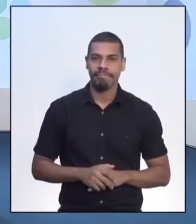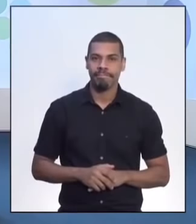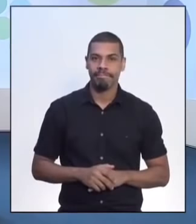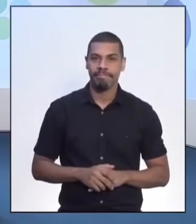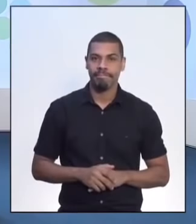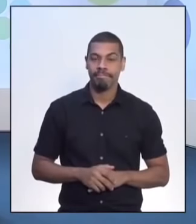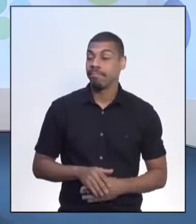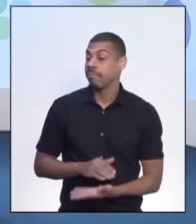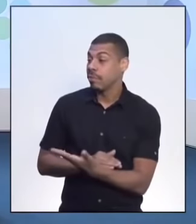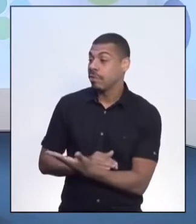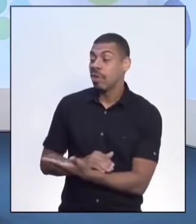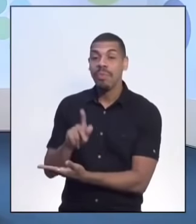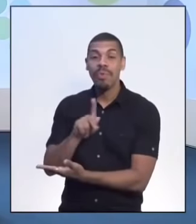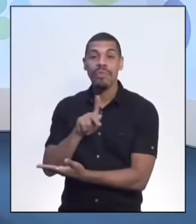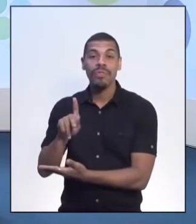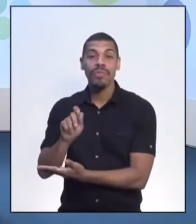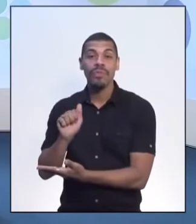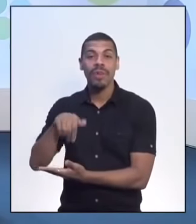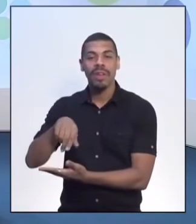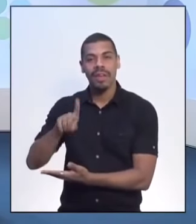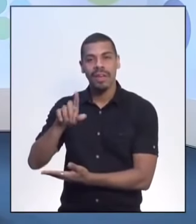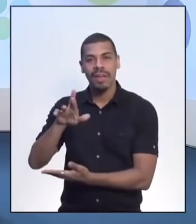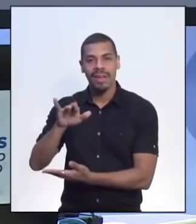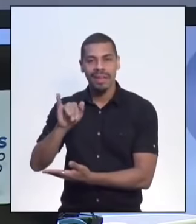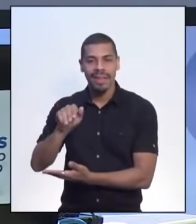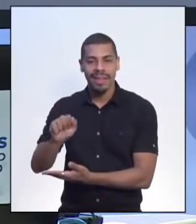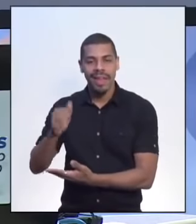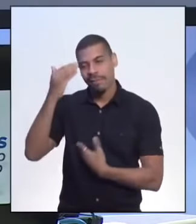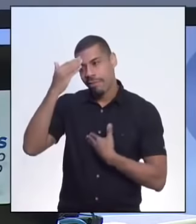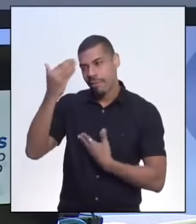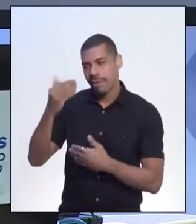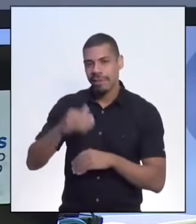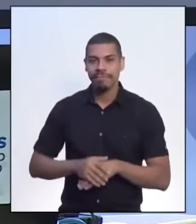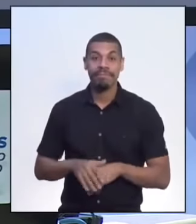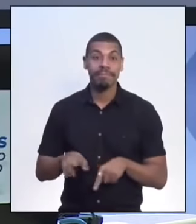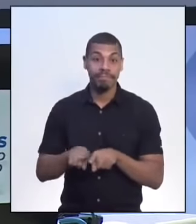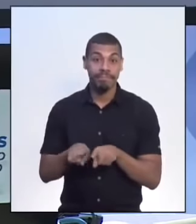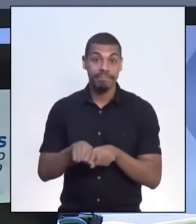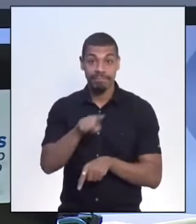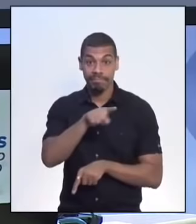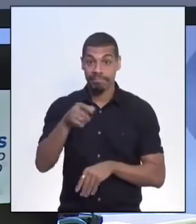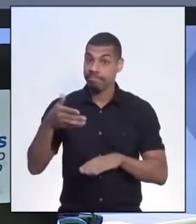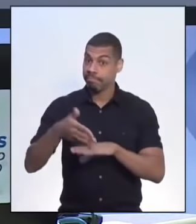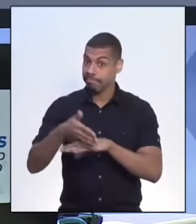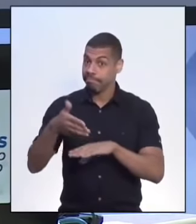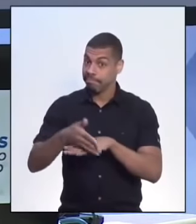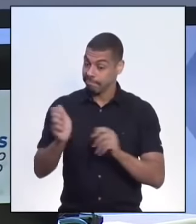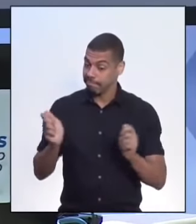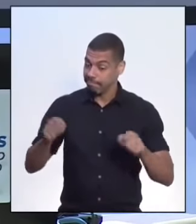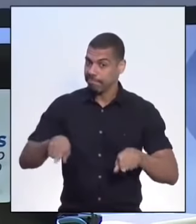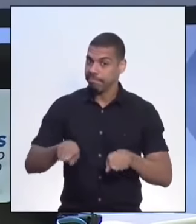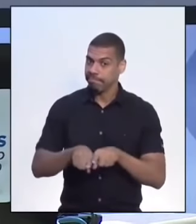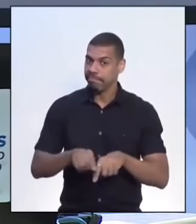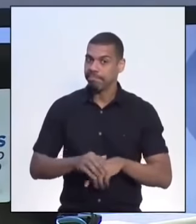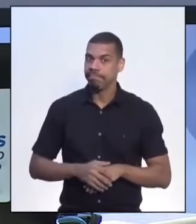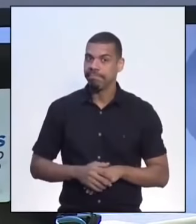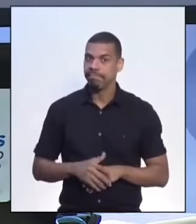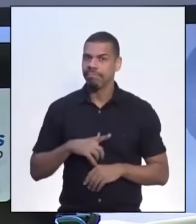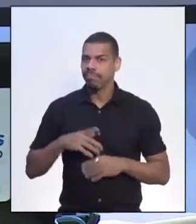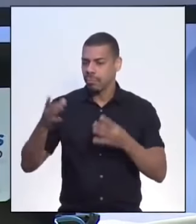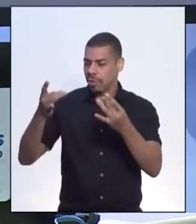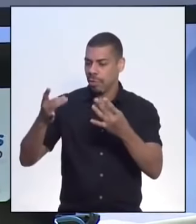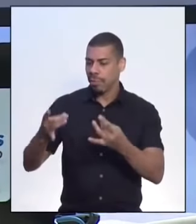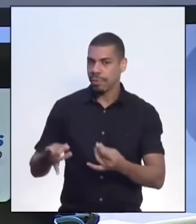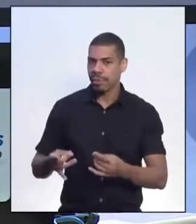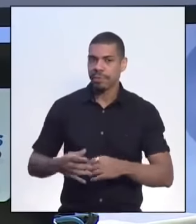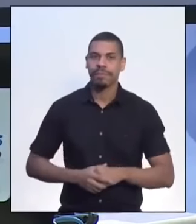E, Andréia, muito obrigada. Obrigada, Dani. Obrigada Agradecimento especial, né, Andréia, para quem participou com muito afinco, porque hoje tivemos alguns detalhes aí no